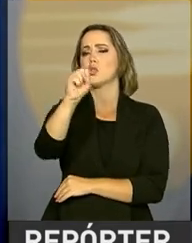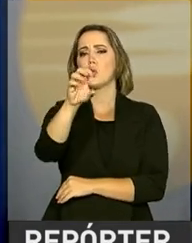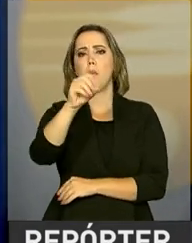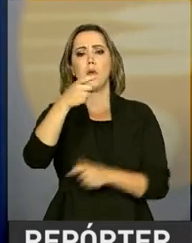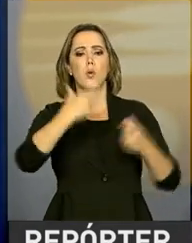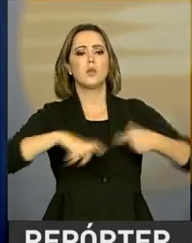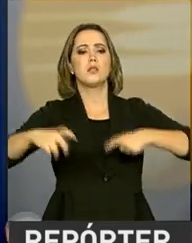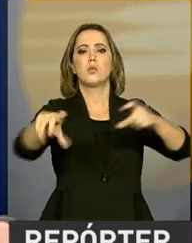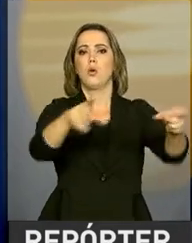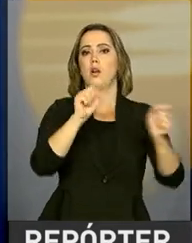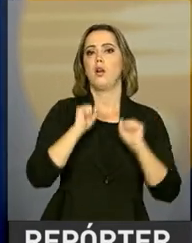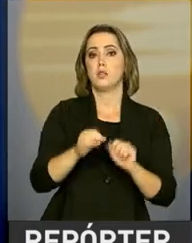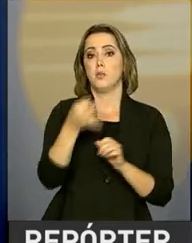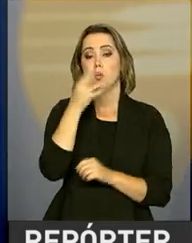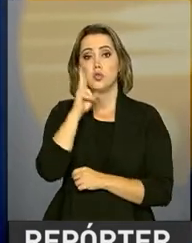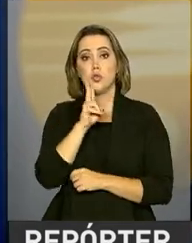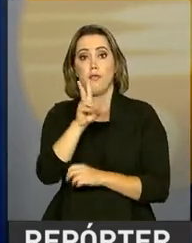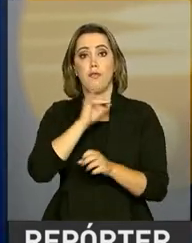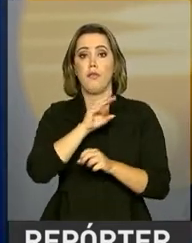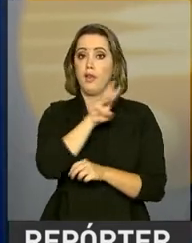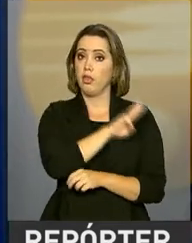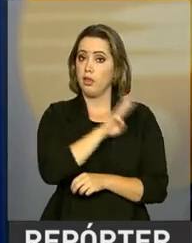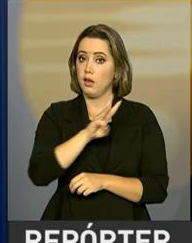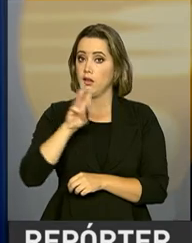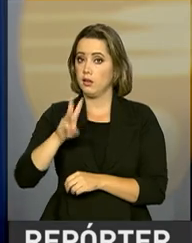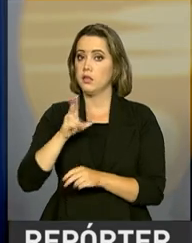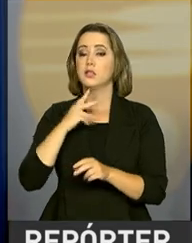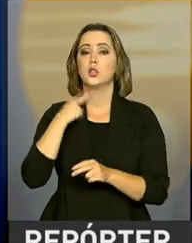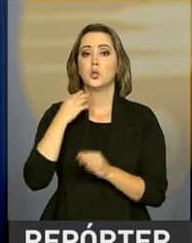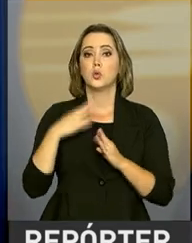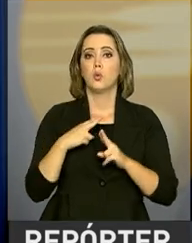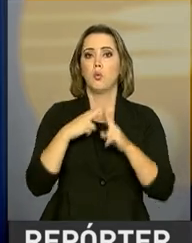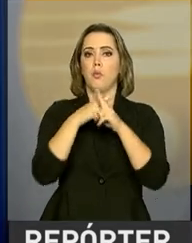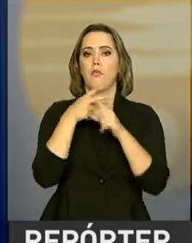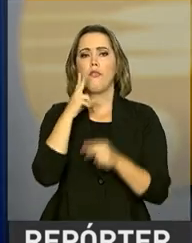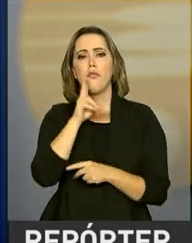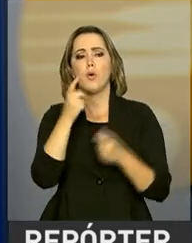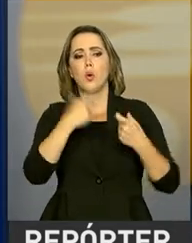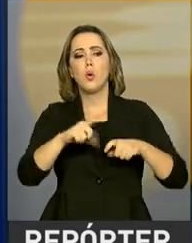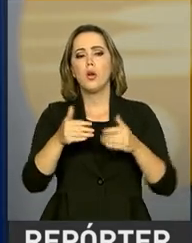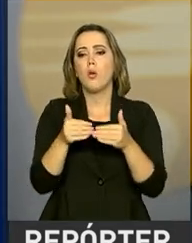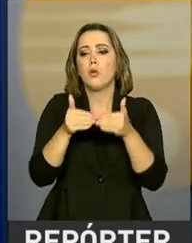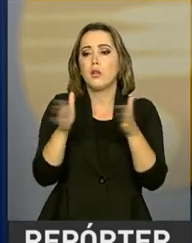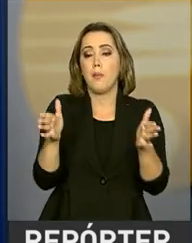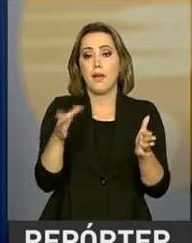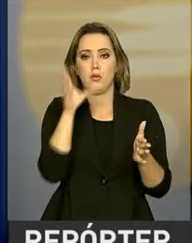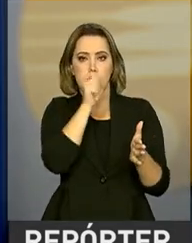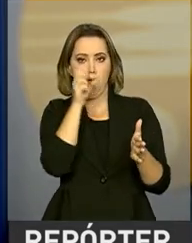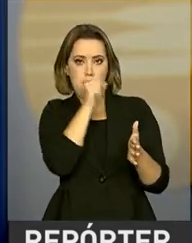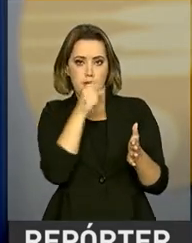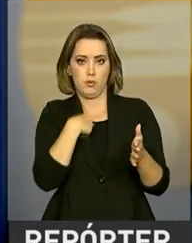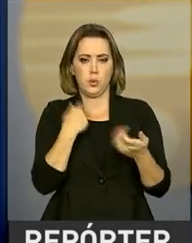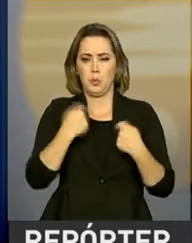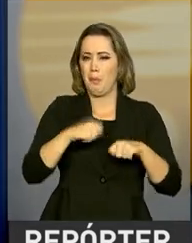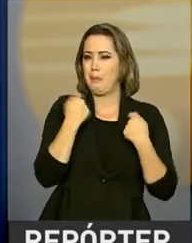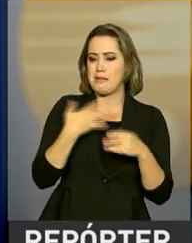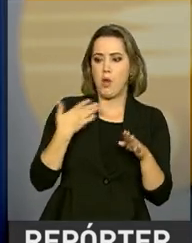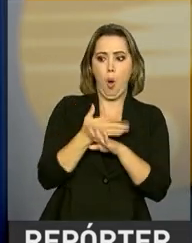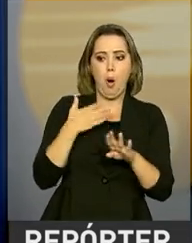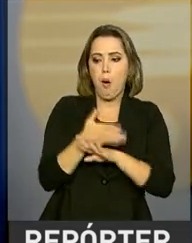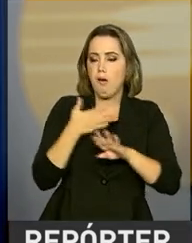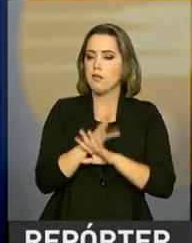aberto do trabalho pode consultar o site da caixa que vai saber quais são as exigências que estão abertas até correria caixa